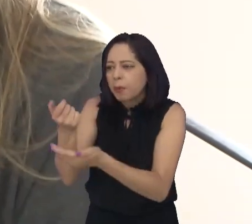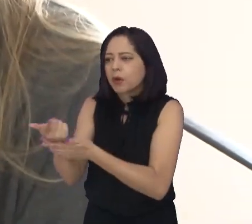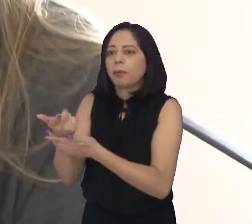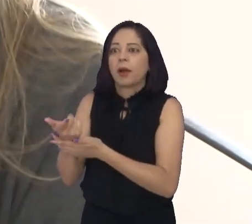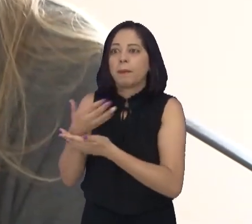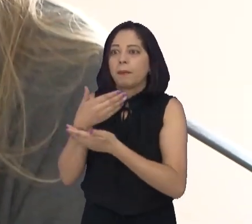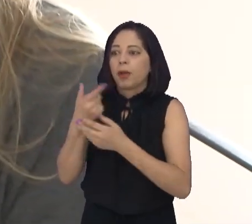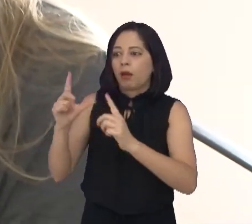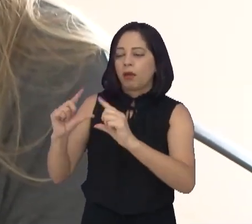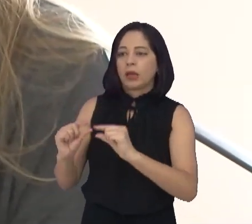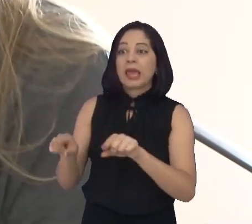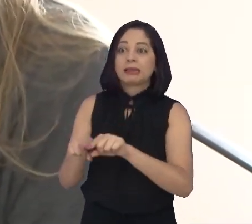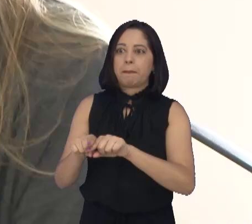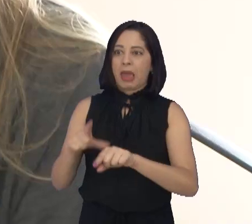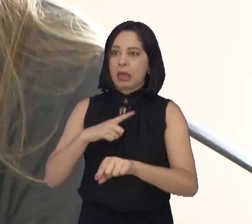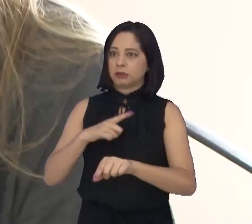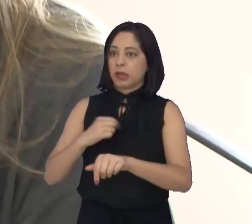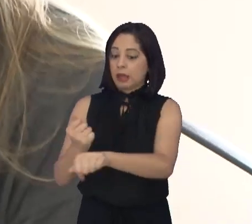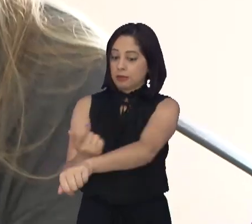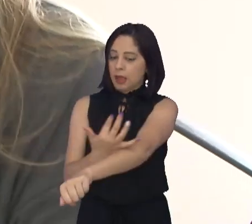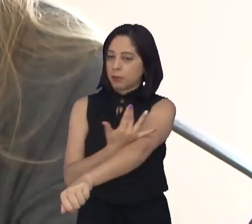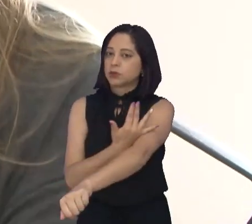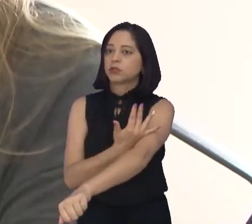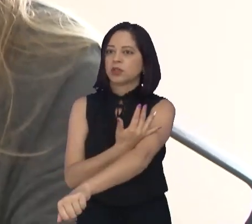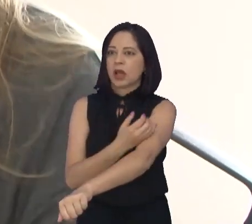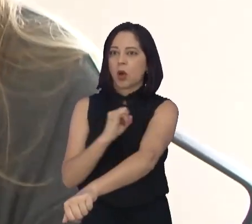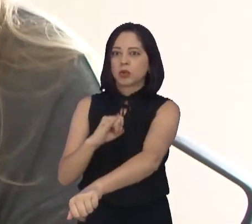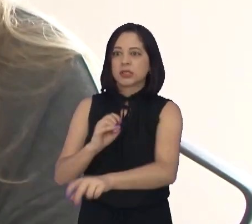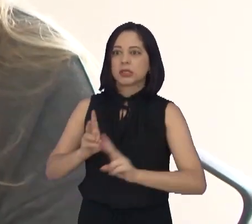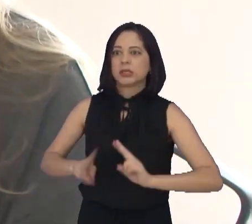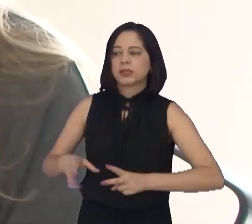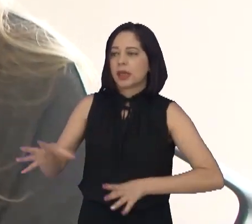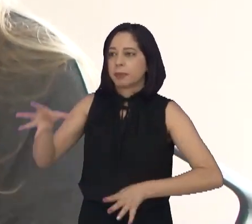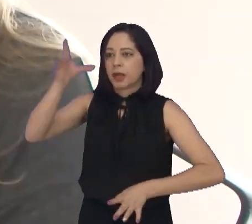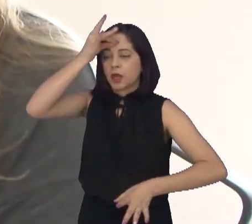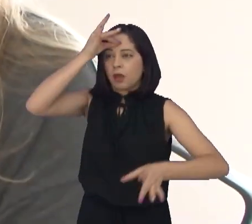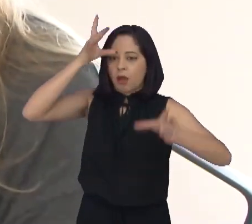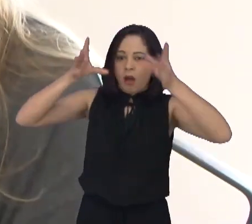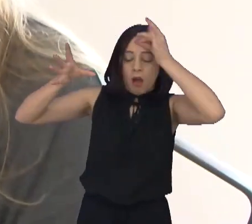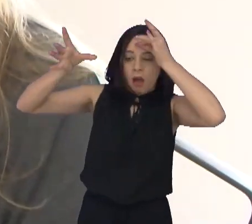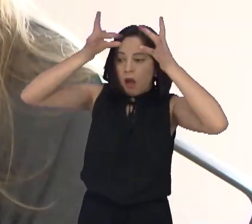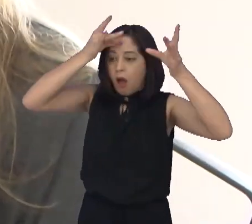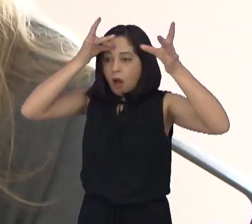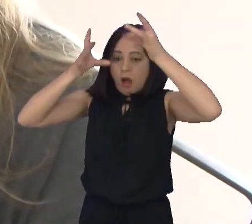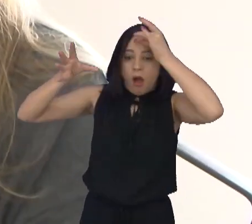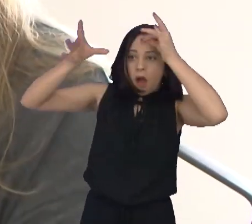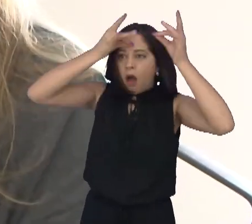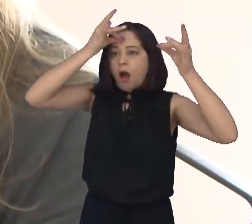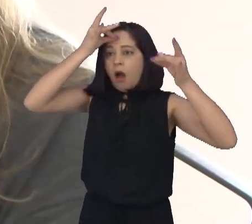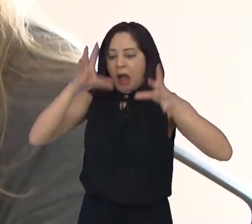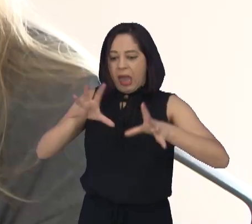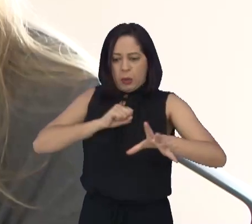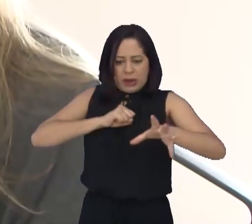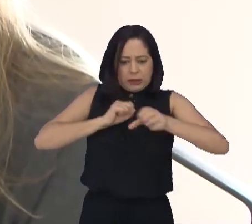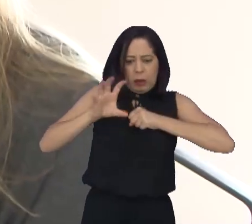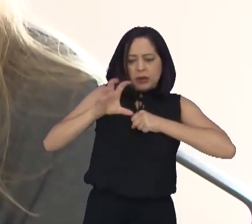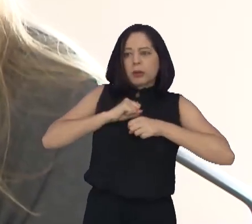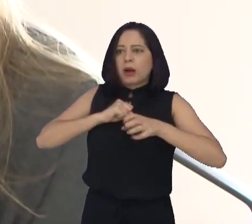também o excesso emocional que isso acarreta. Então eu acho que à medida que você vai se desapegando de